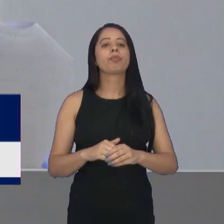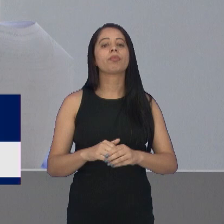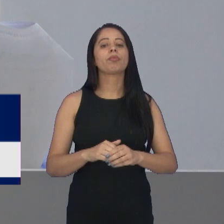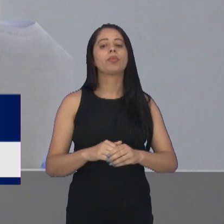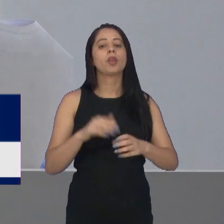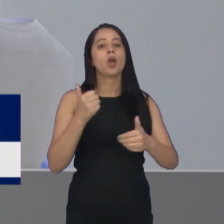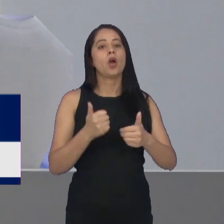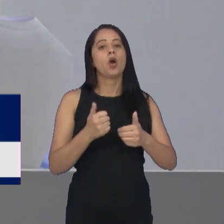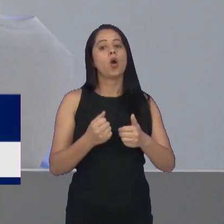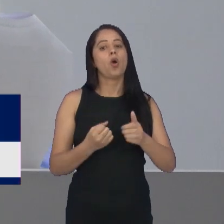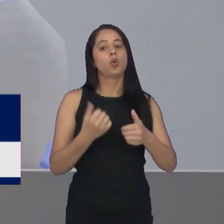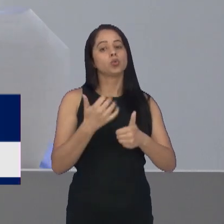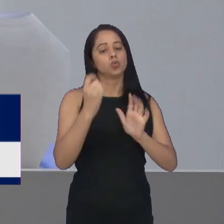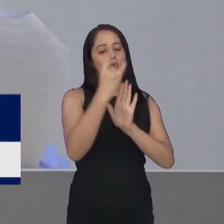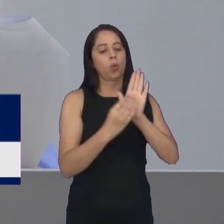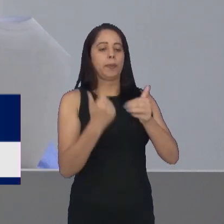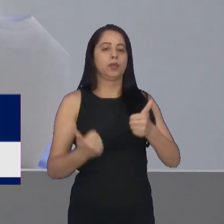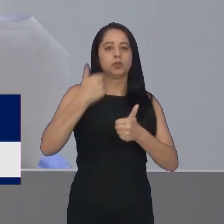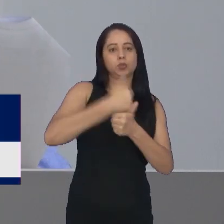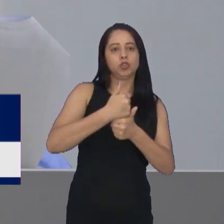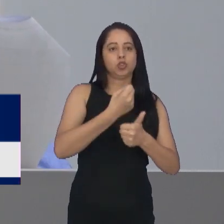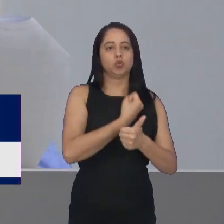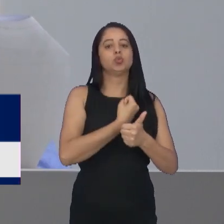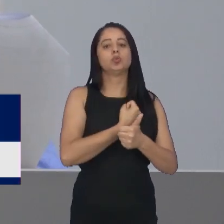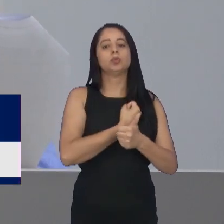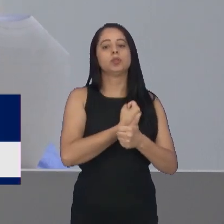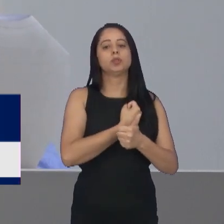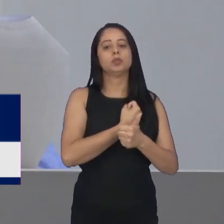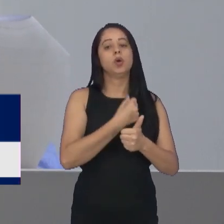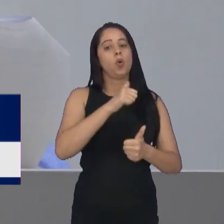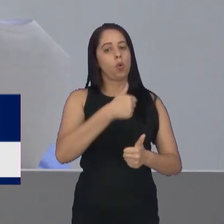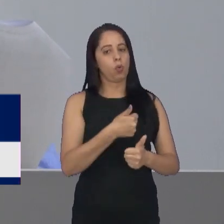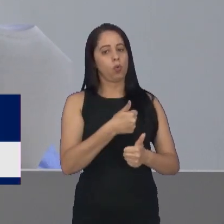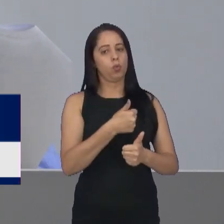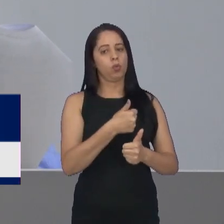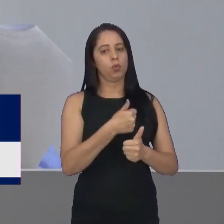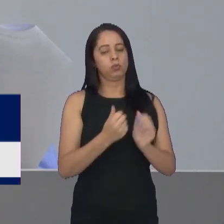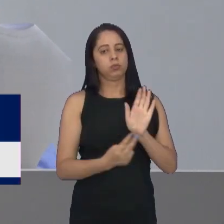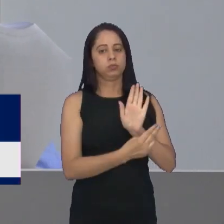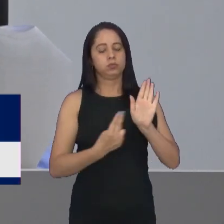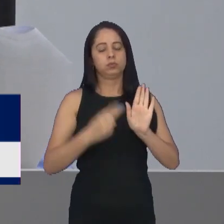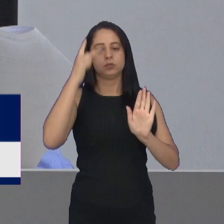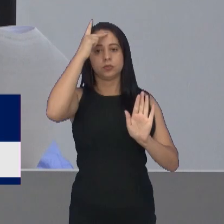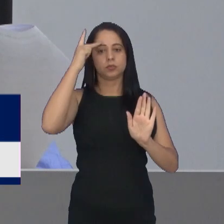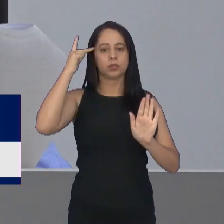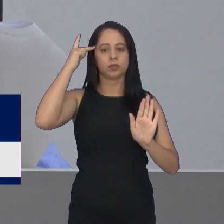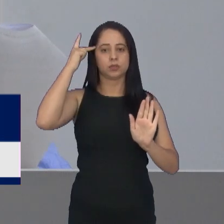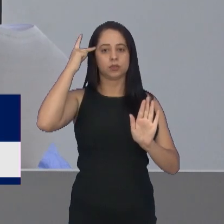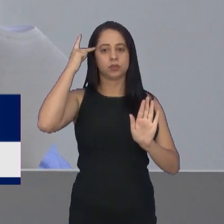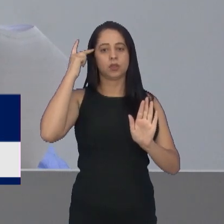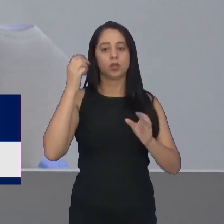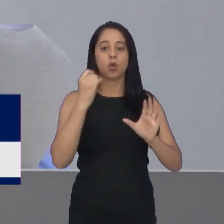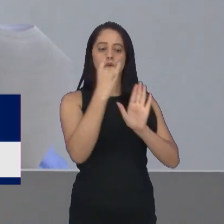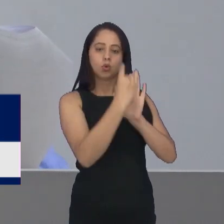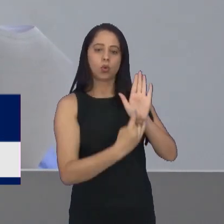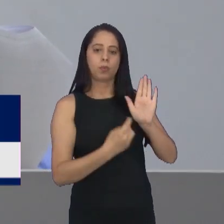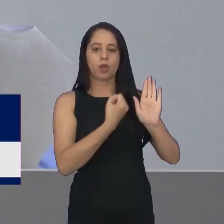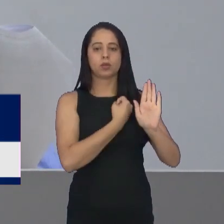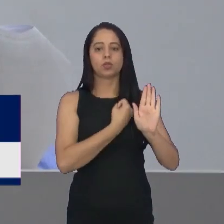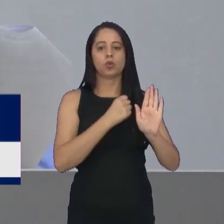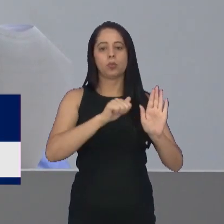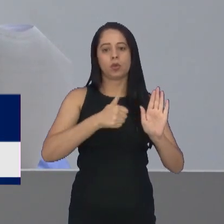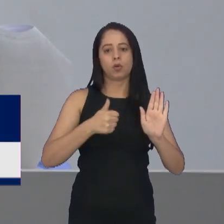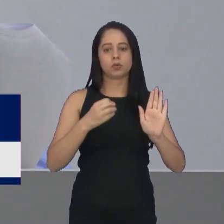do substitutivo número 1, da autoria do Fernando Petiti, ao processo número